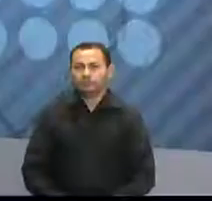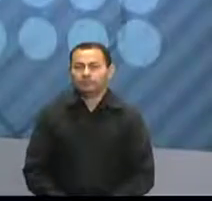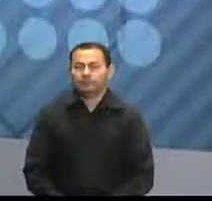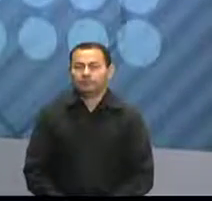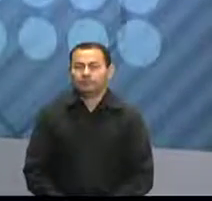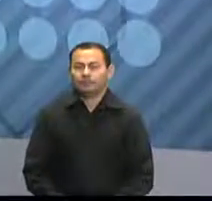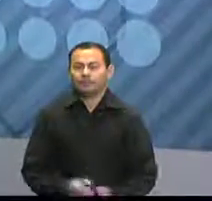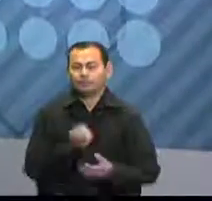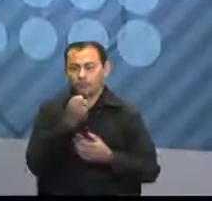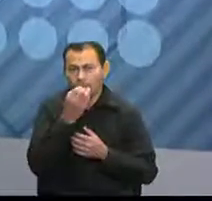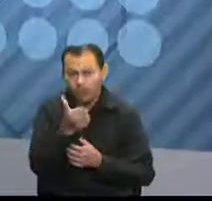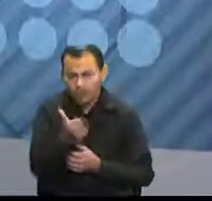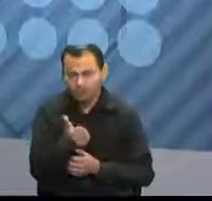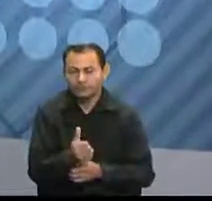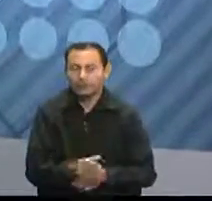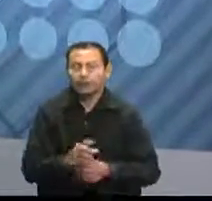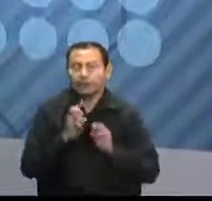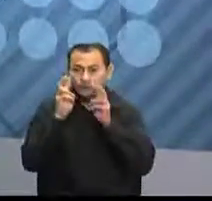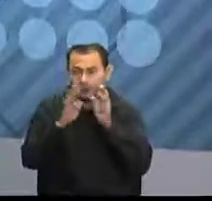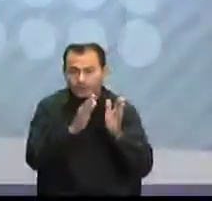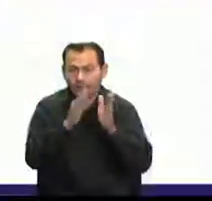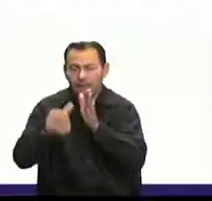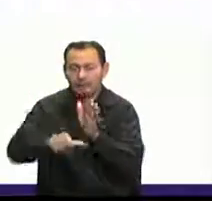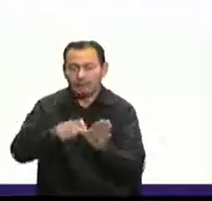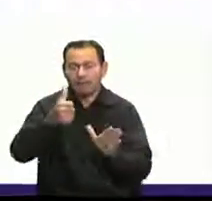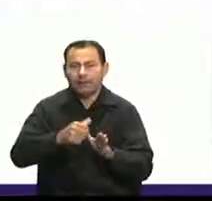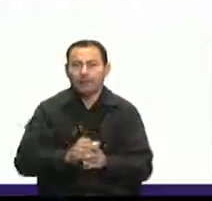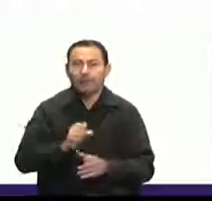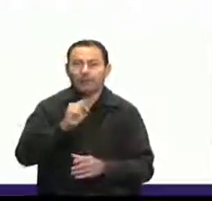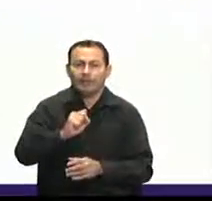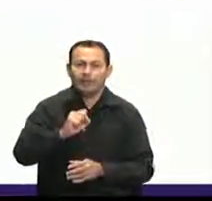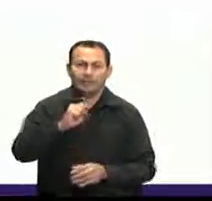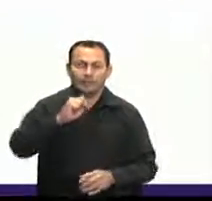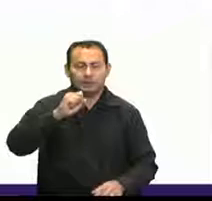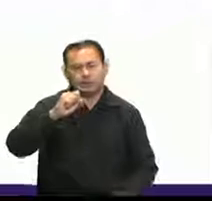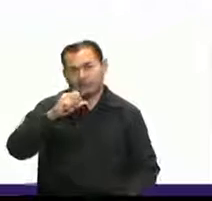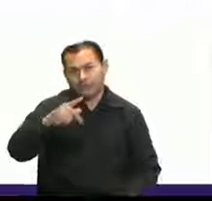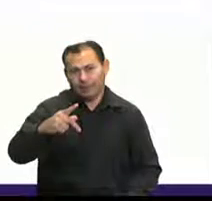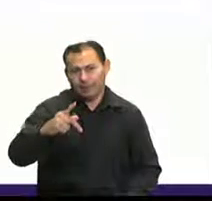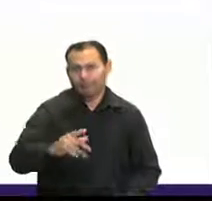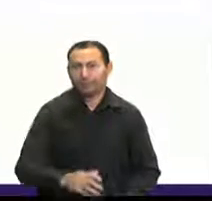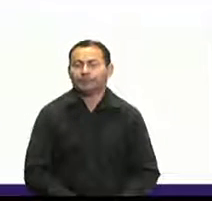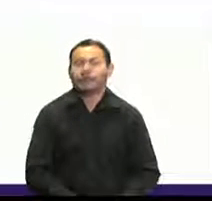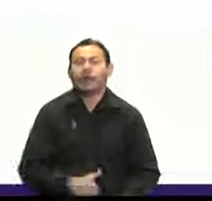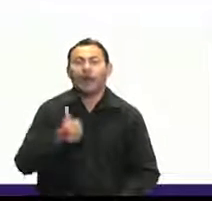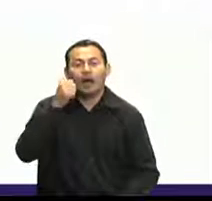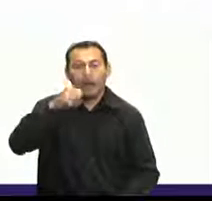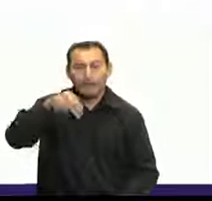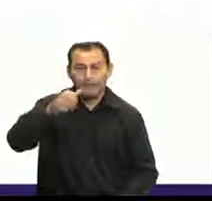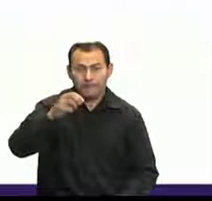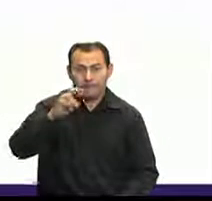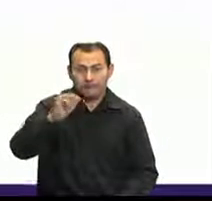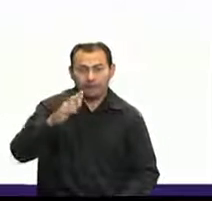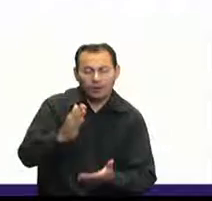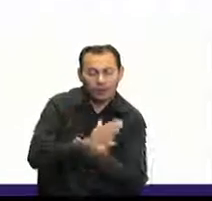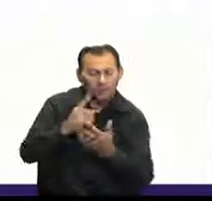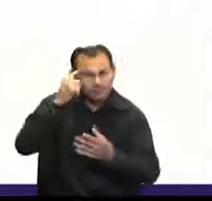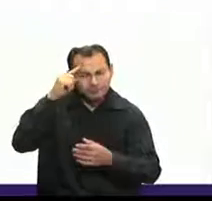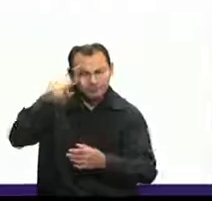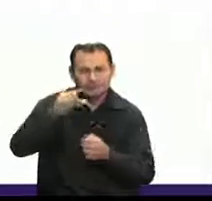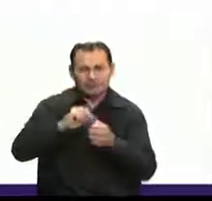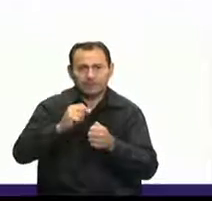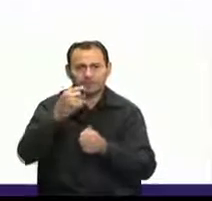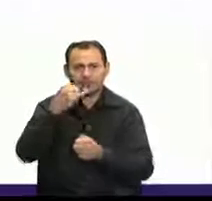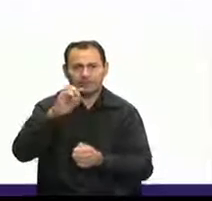muito bem vamos então ao quadro na primeira situação problema márcia tem algumas dúvidas para realizar